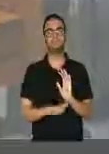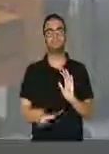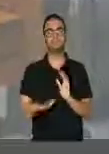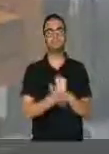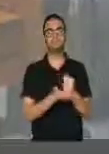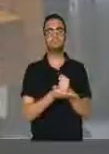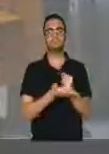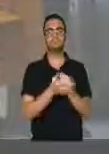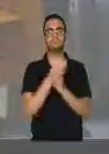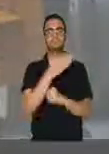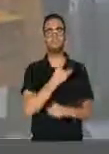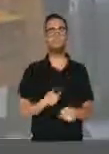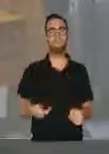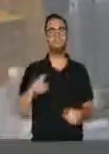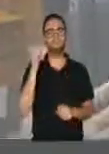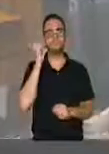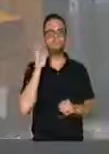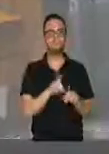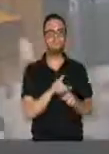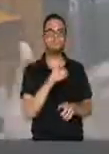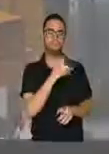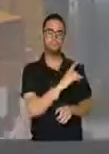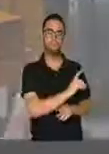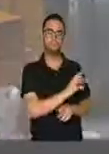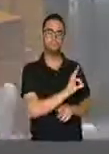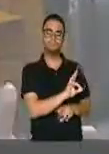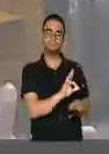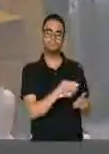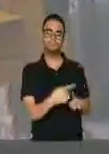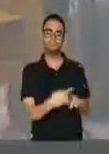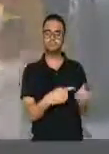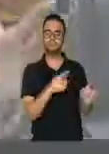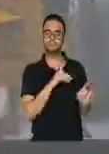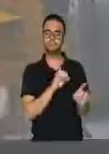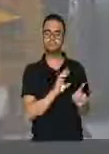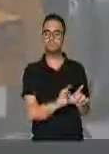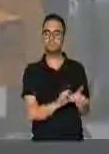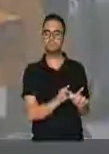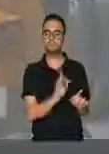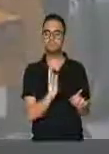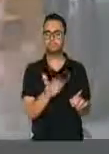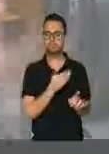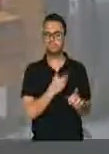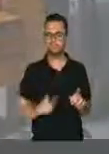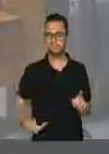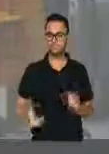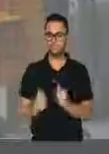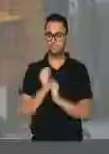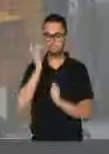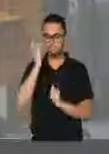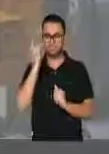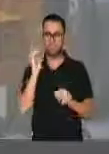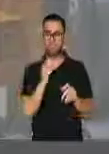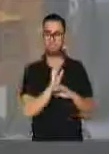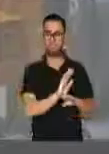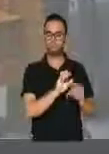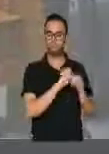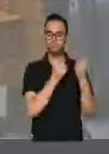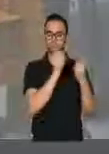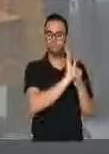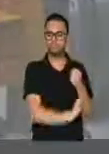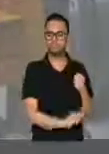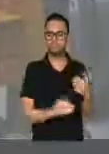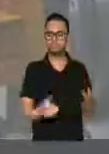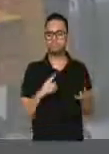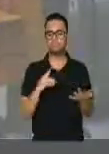Dilma, e quero dizer também ao PDT. O PDT governou com a Dilma, ajudou a quebrar o Brasil, e tem